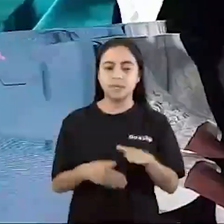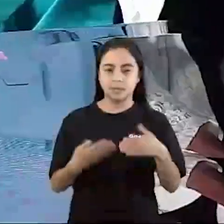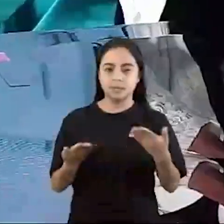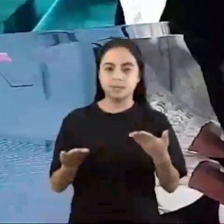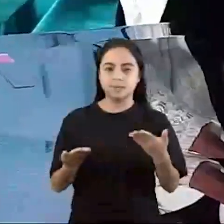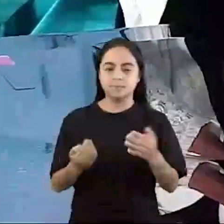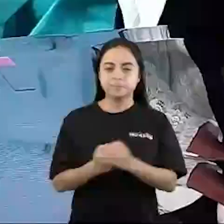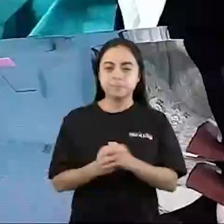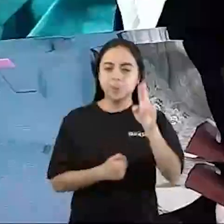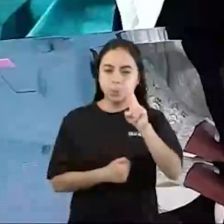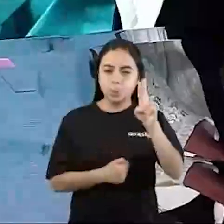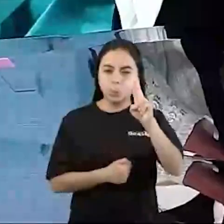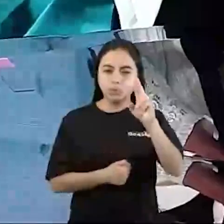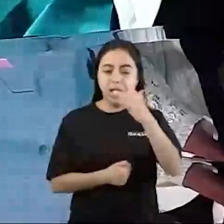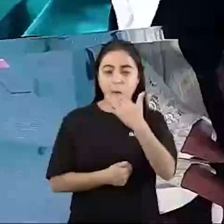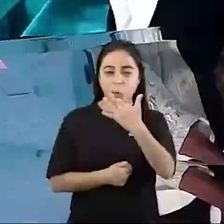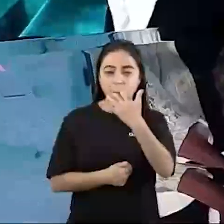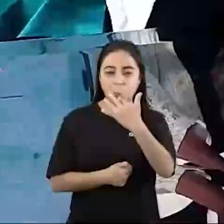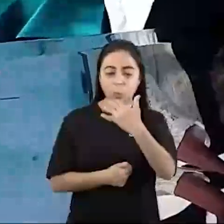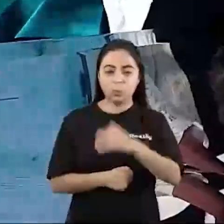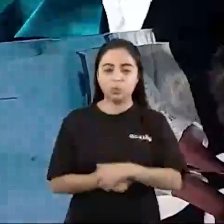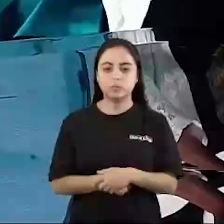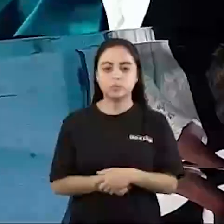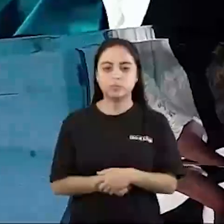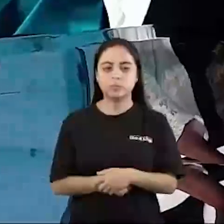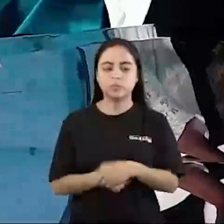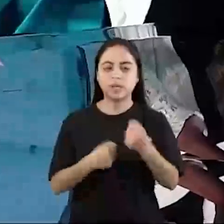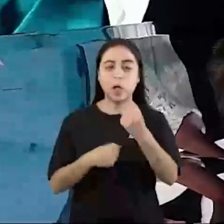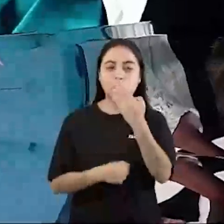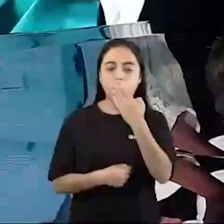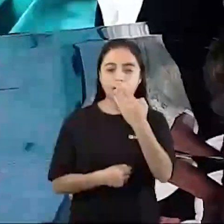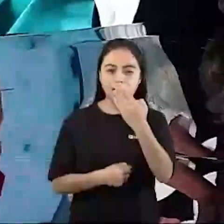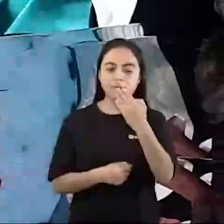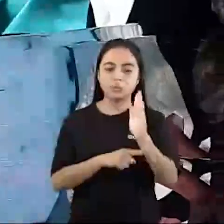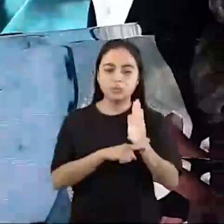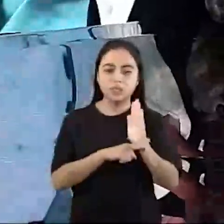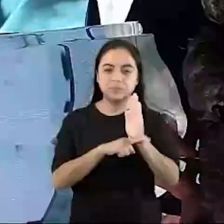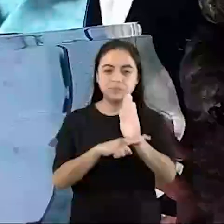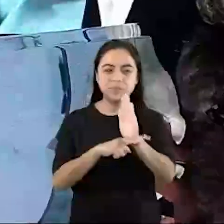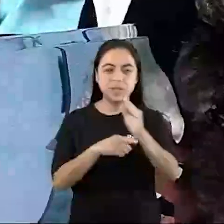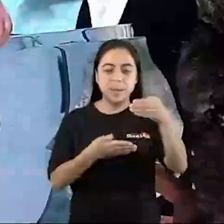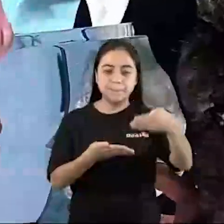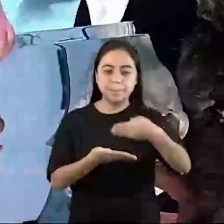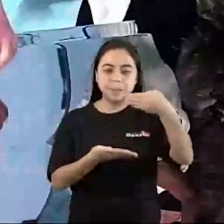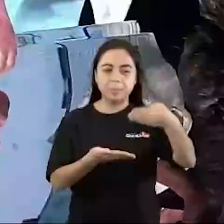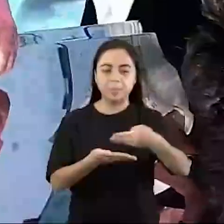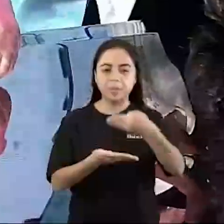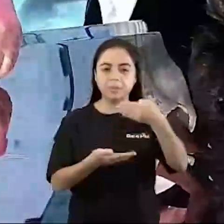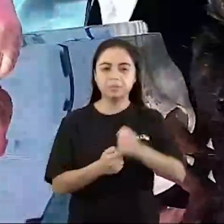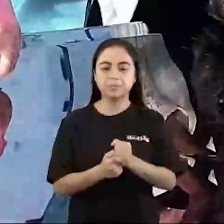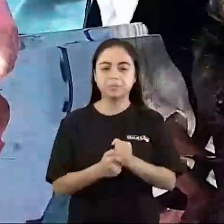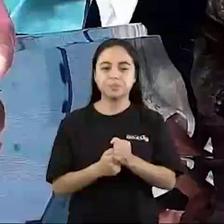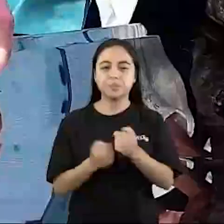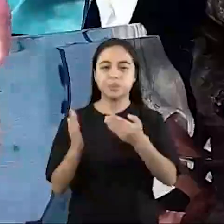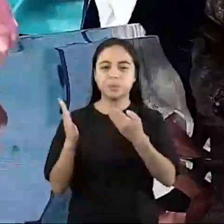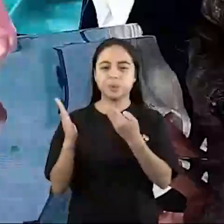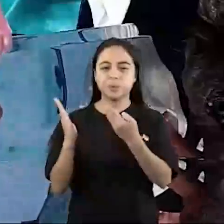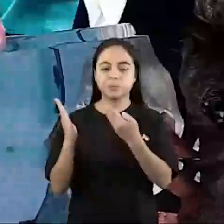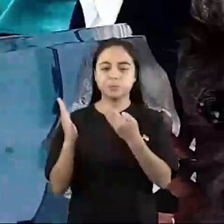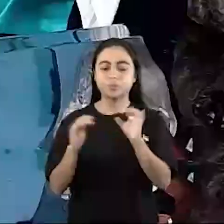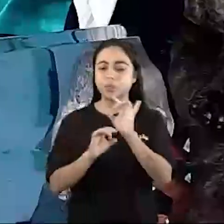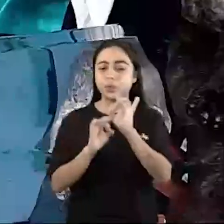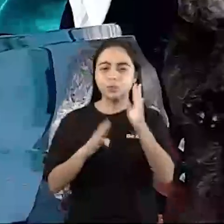Então, para eu usar o corante, eu vou pedir a ajuda da espátula. E aí eu venho aqui, ó, gente, só para a